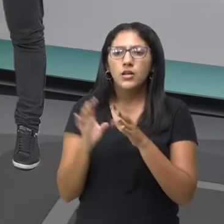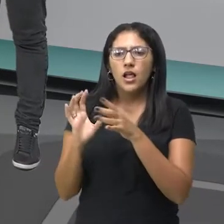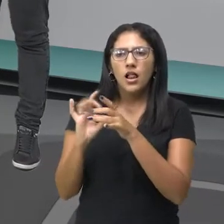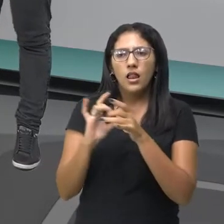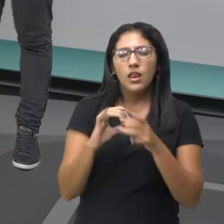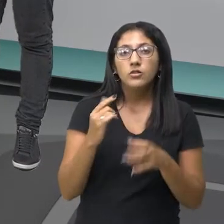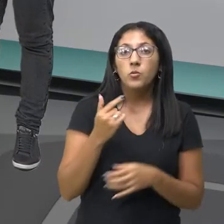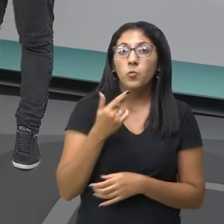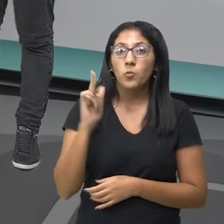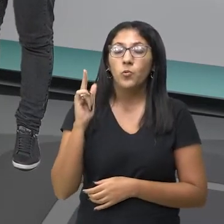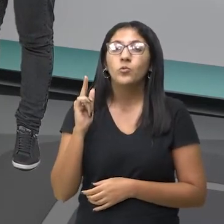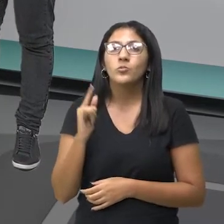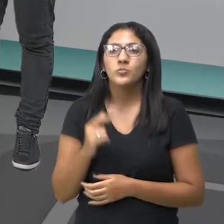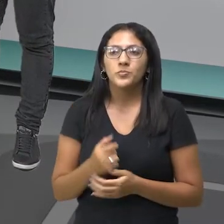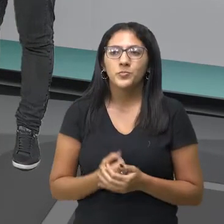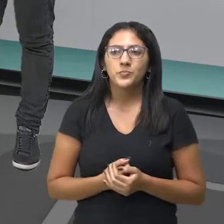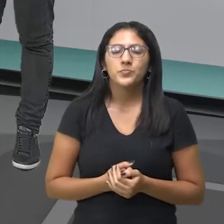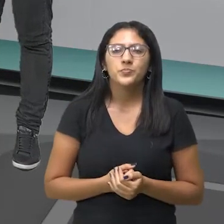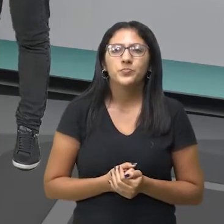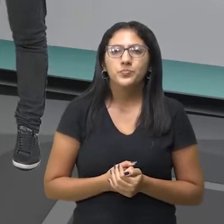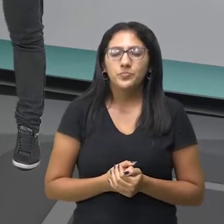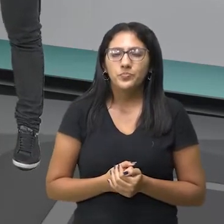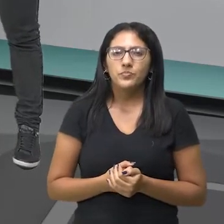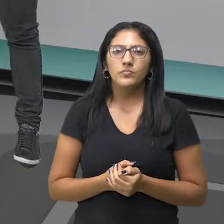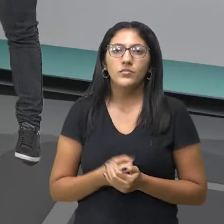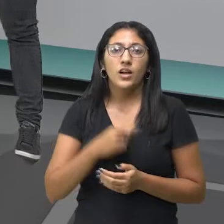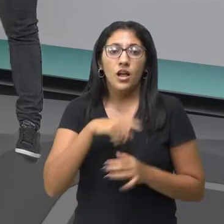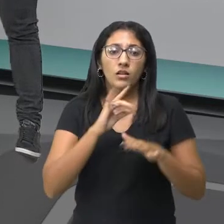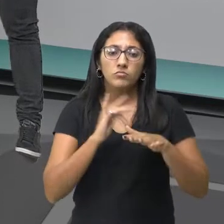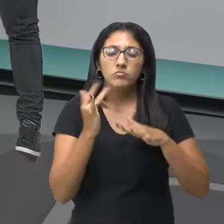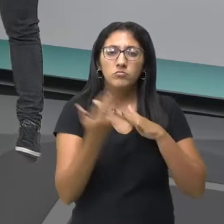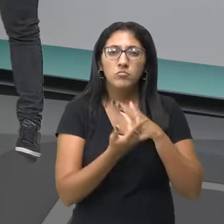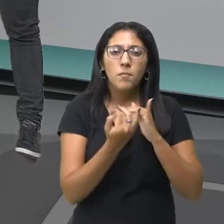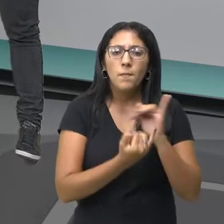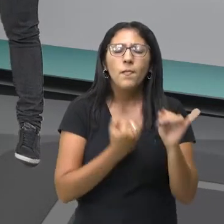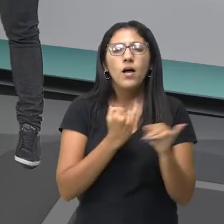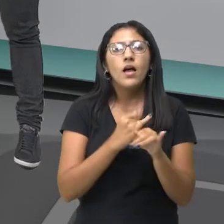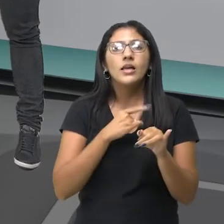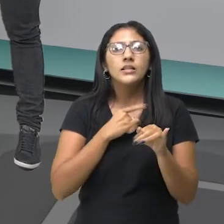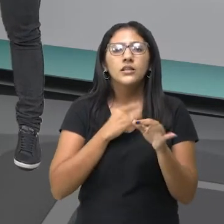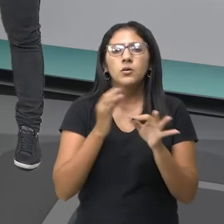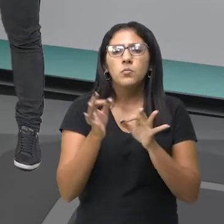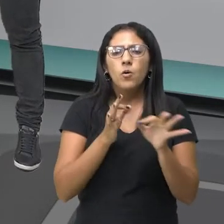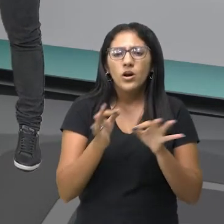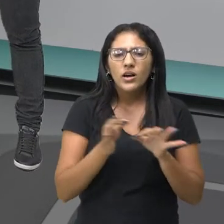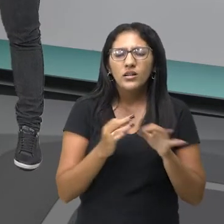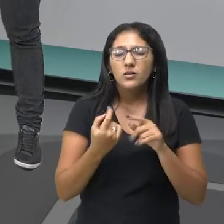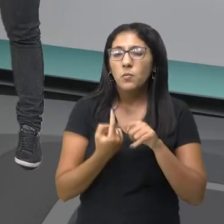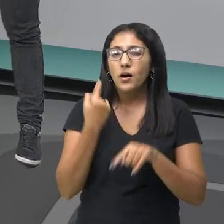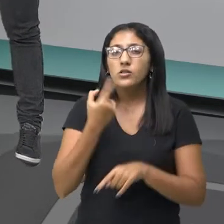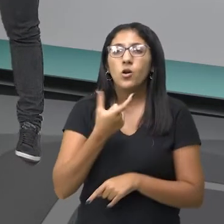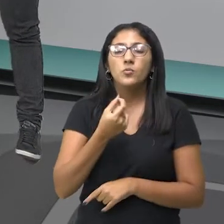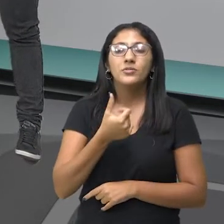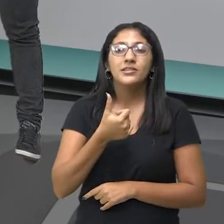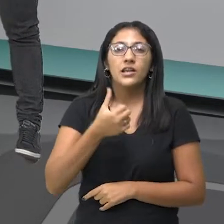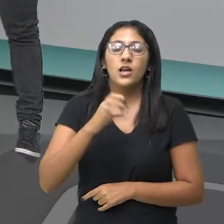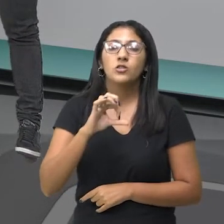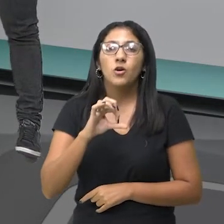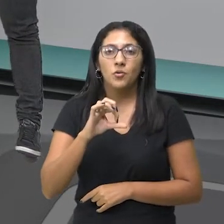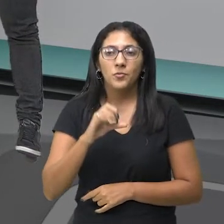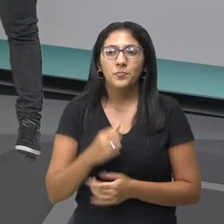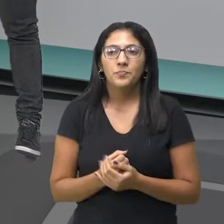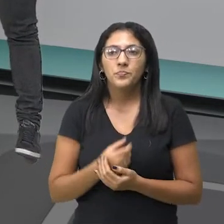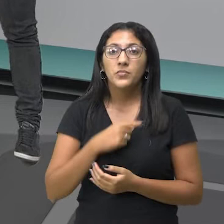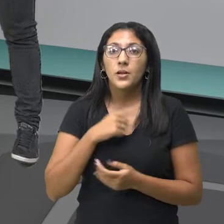A Super, olha só, a revista, inclusive fez um perfil sobre ele em 2019. Você